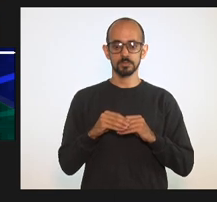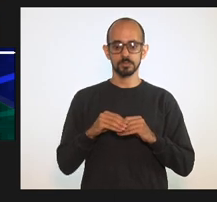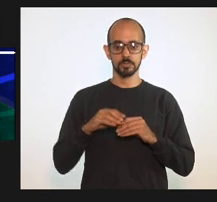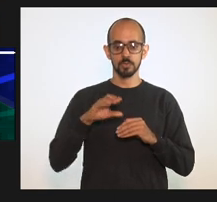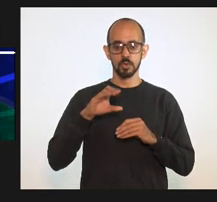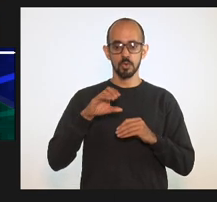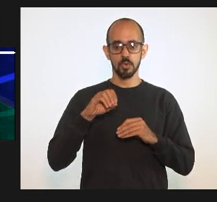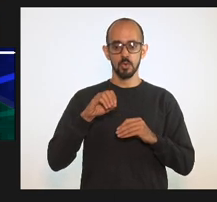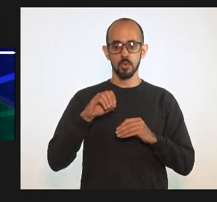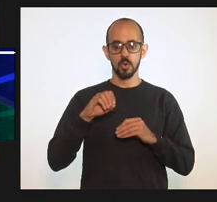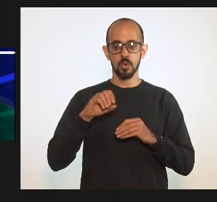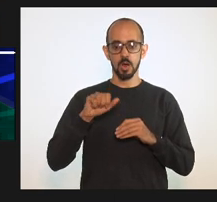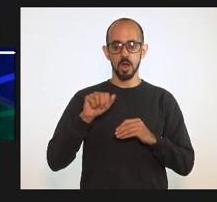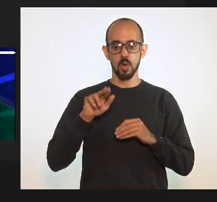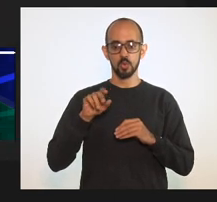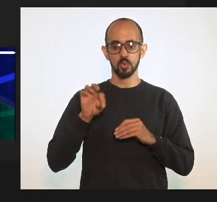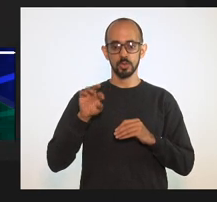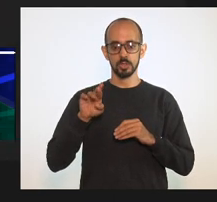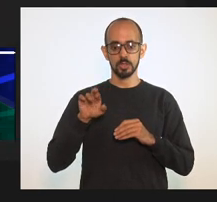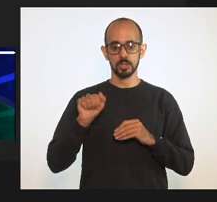Macedo, presidente.